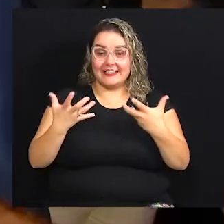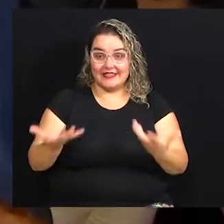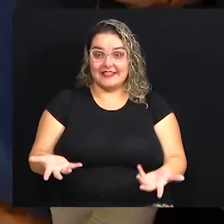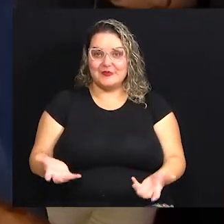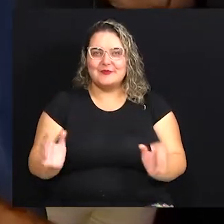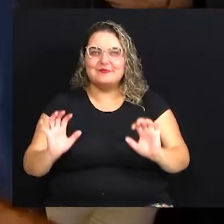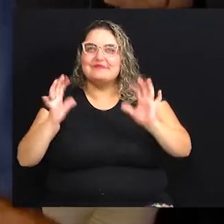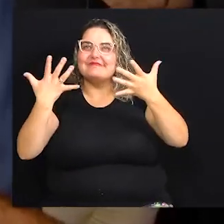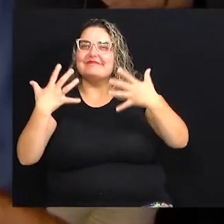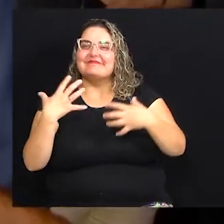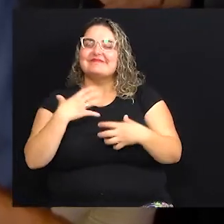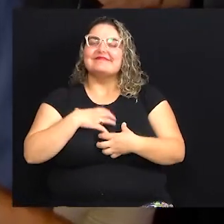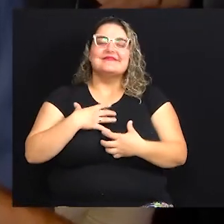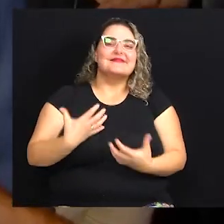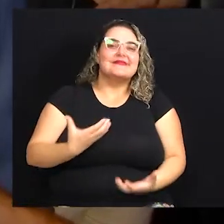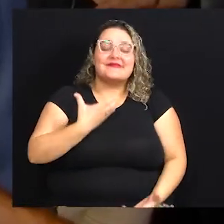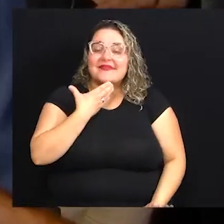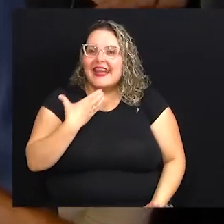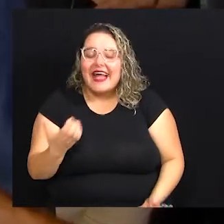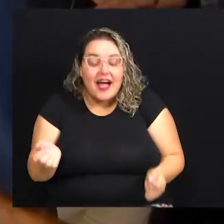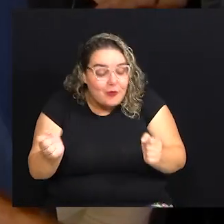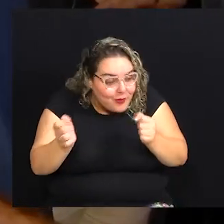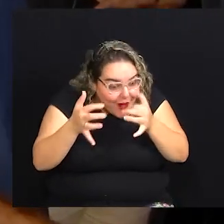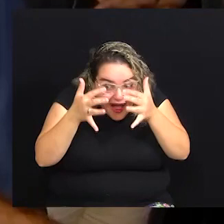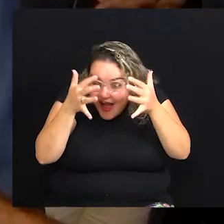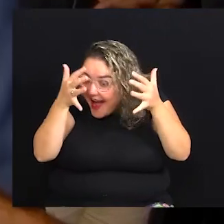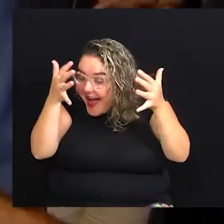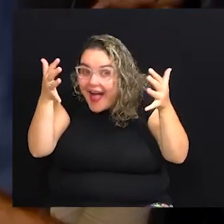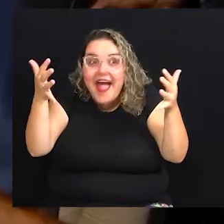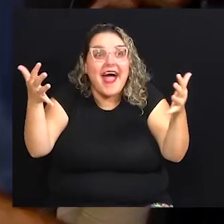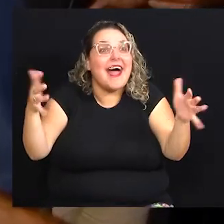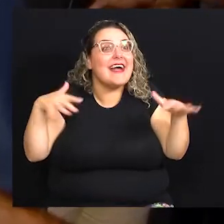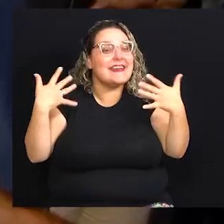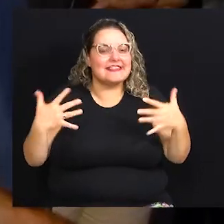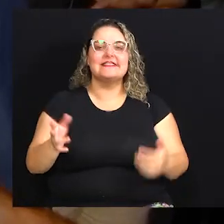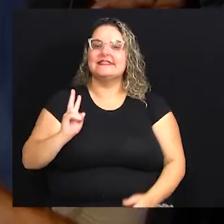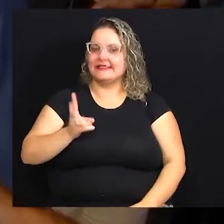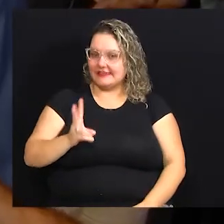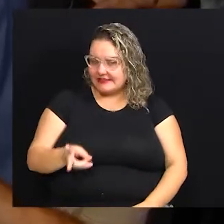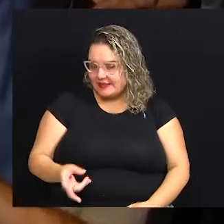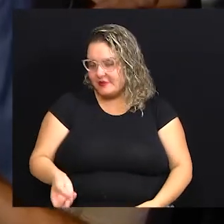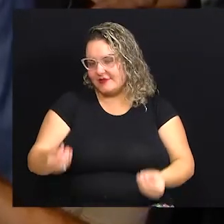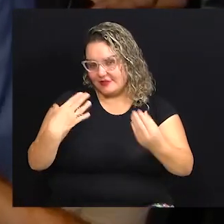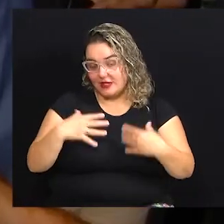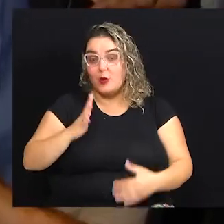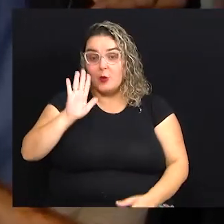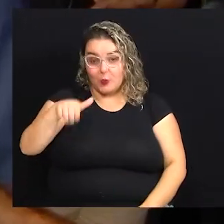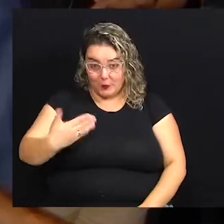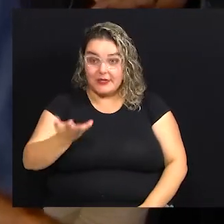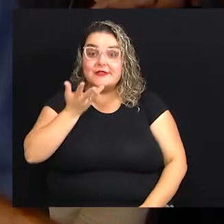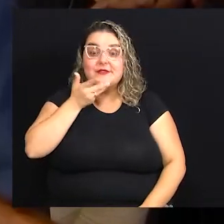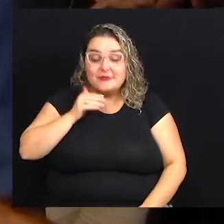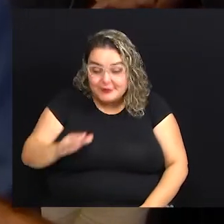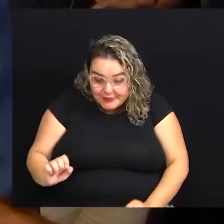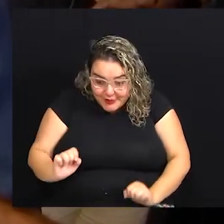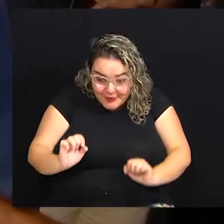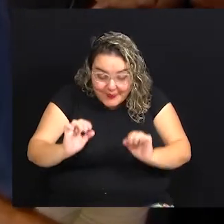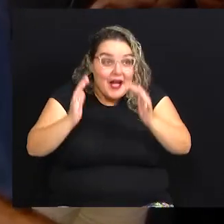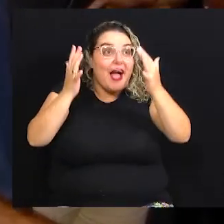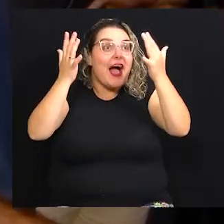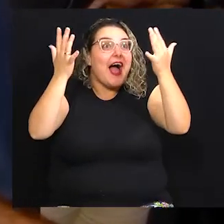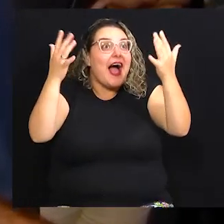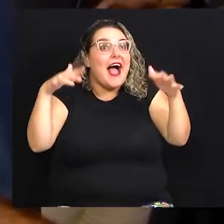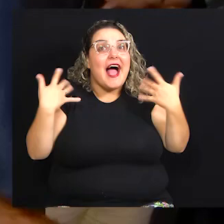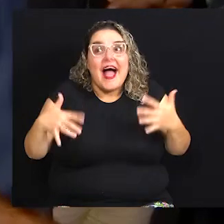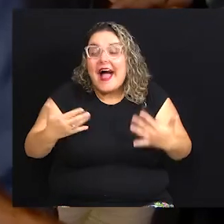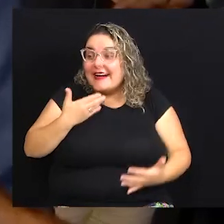esse clima de Natal, essa magia que o Natal sempre nos trouxe. Quando criança, o Natal era uma coisa que nos